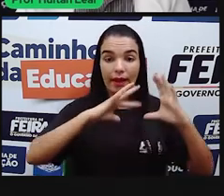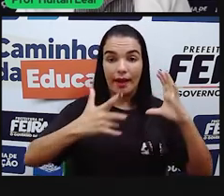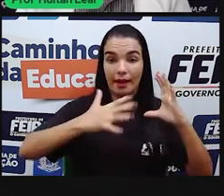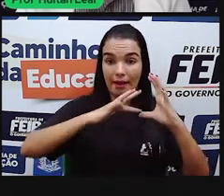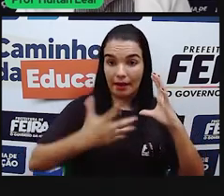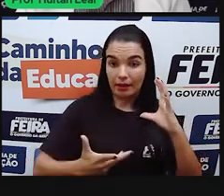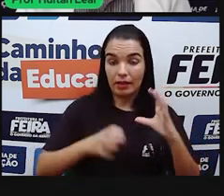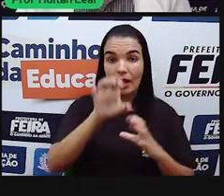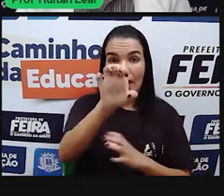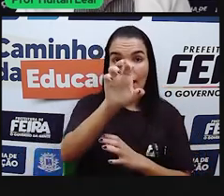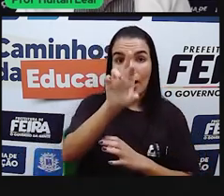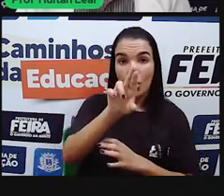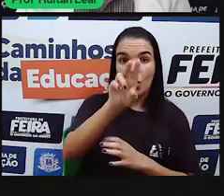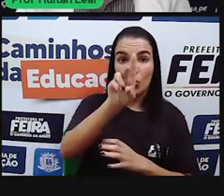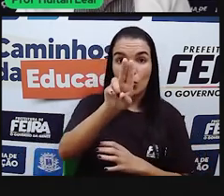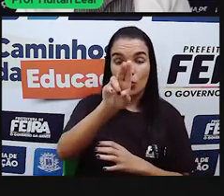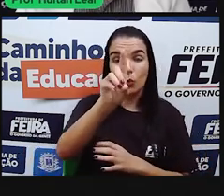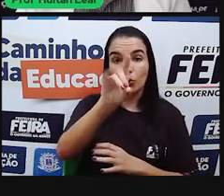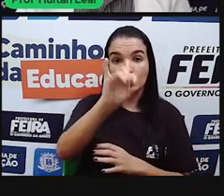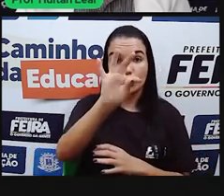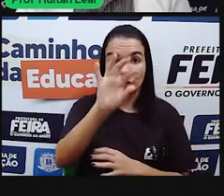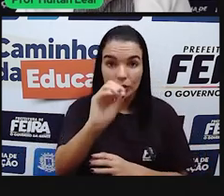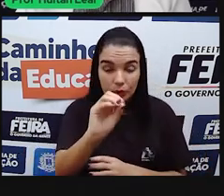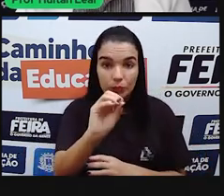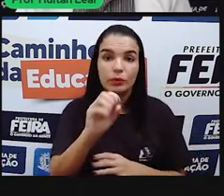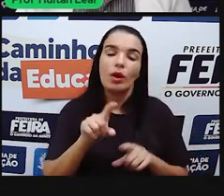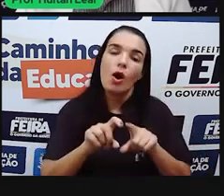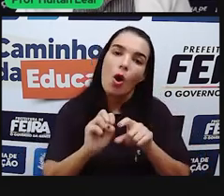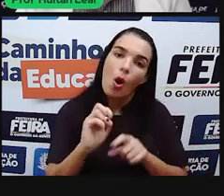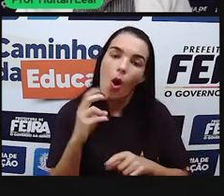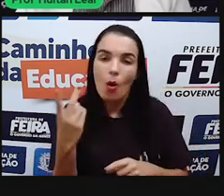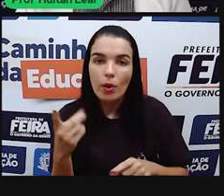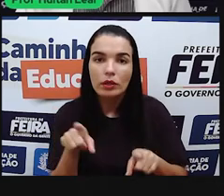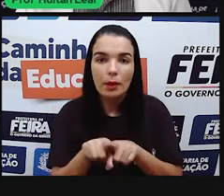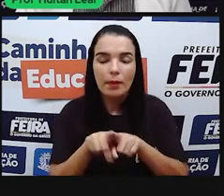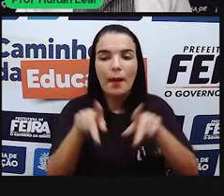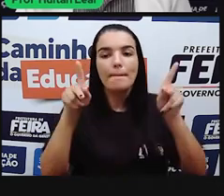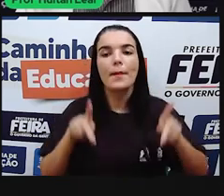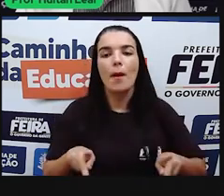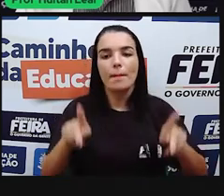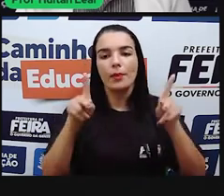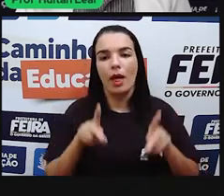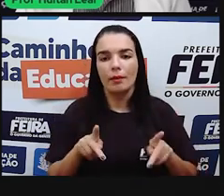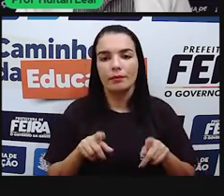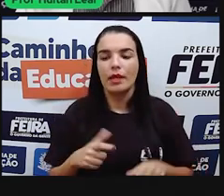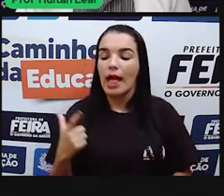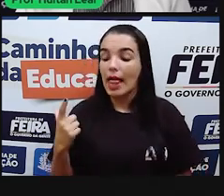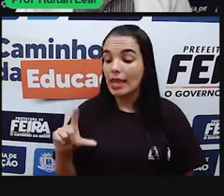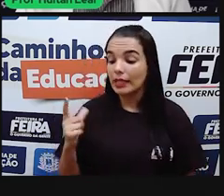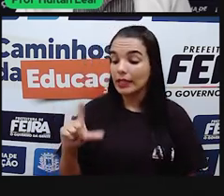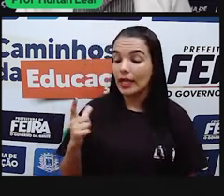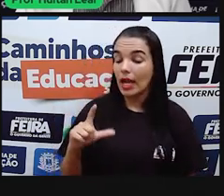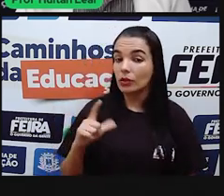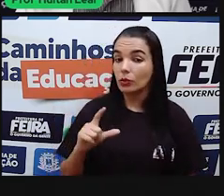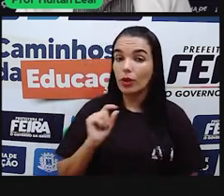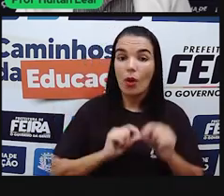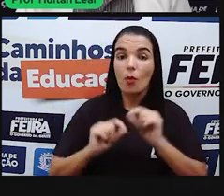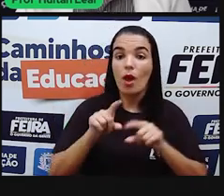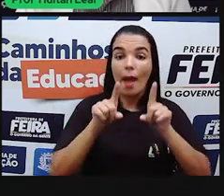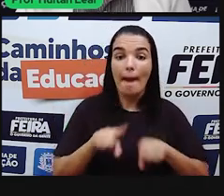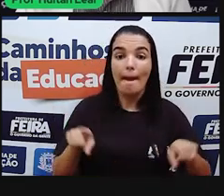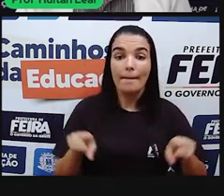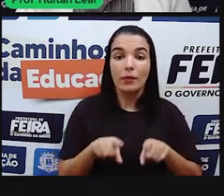de clássico, ou popular. Na literatura, a canção é uma composição poética de